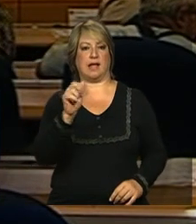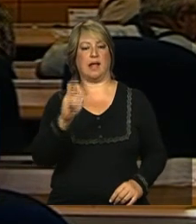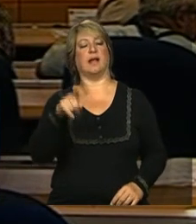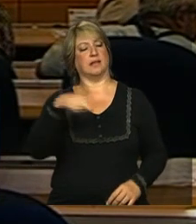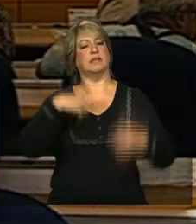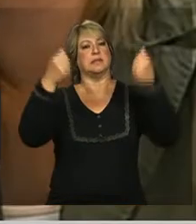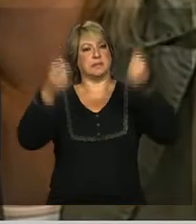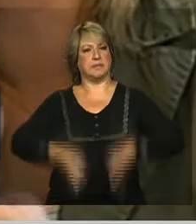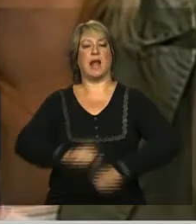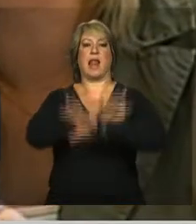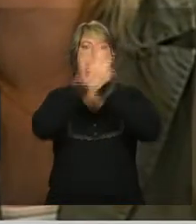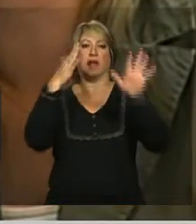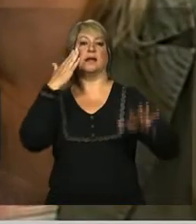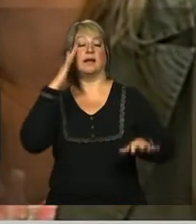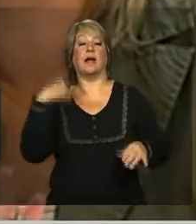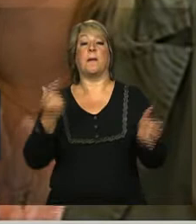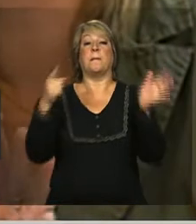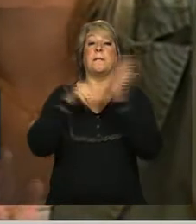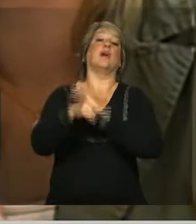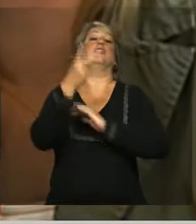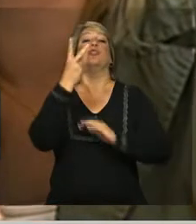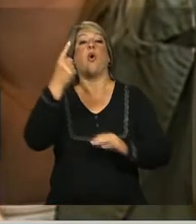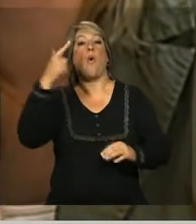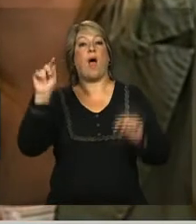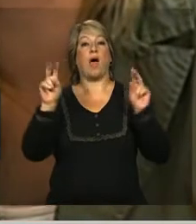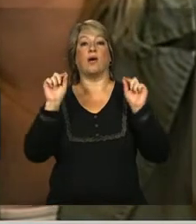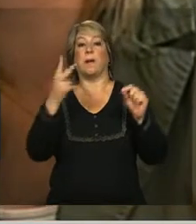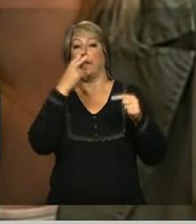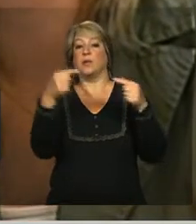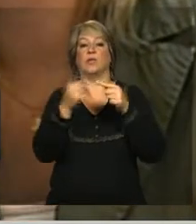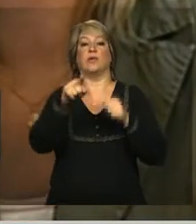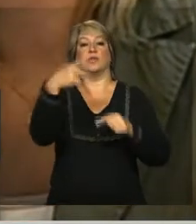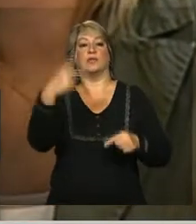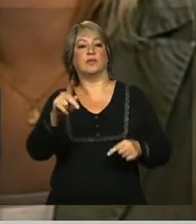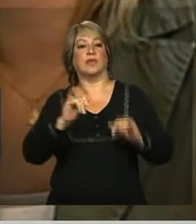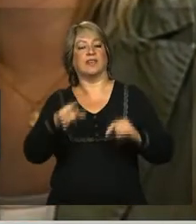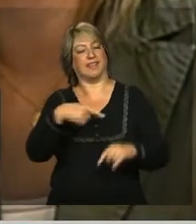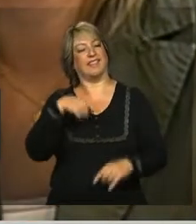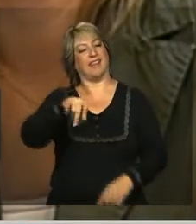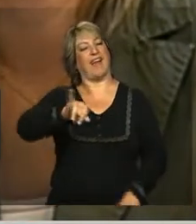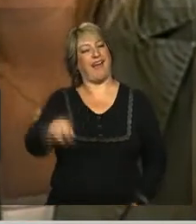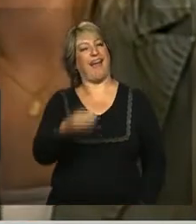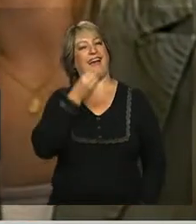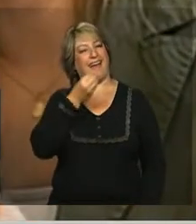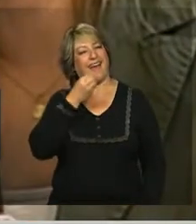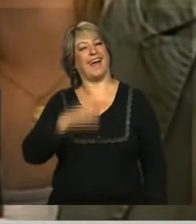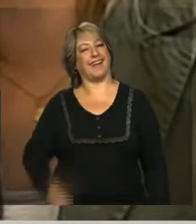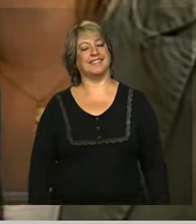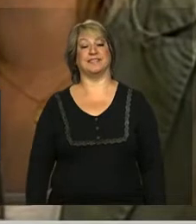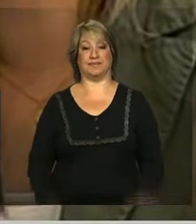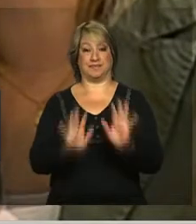elucidativas e vou ter que abordar com o senhor dois outros assuntos que não tem muito a ver com a sua explicação pode desculpa sou